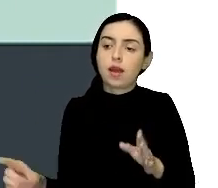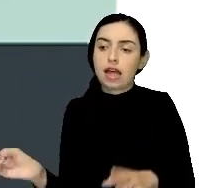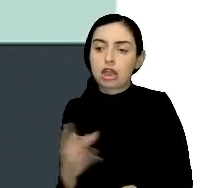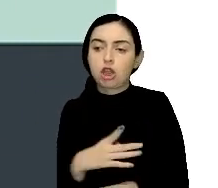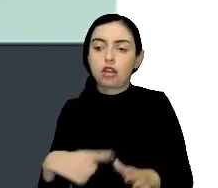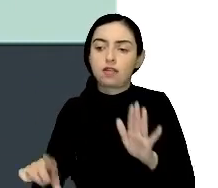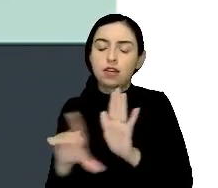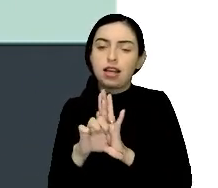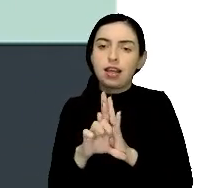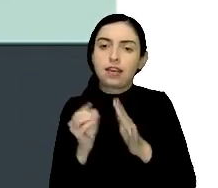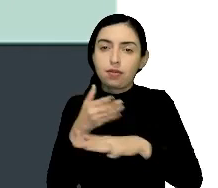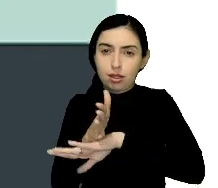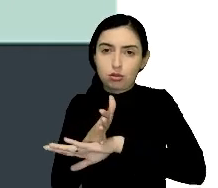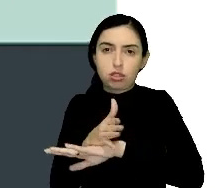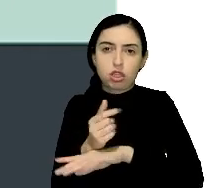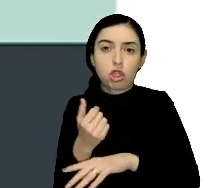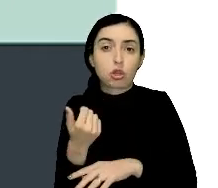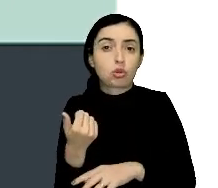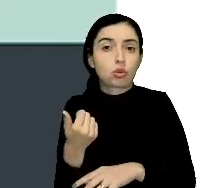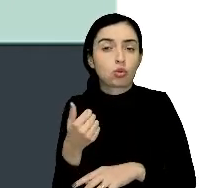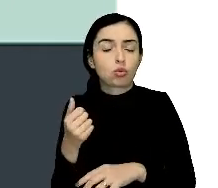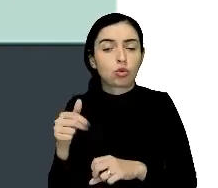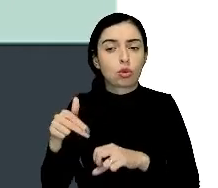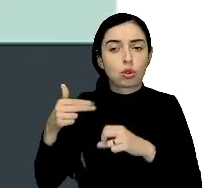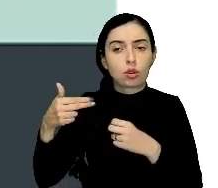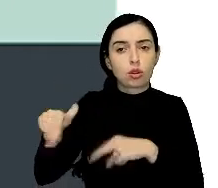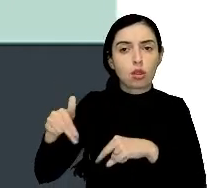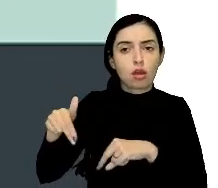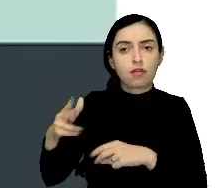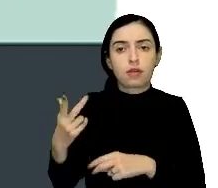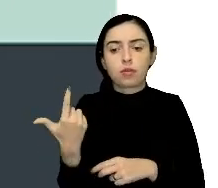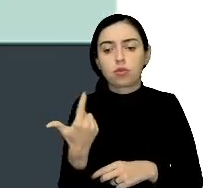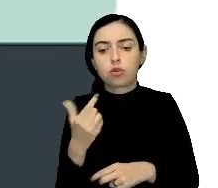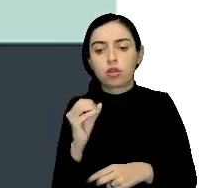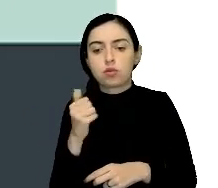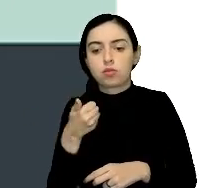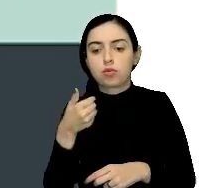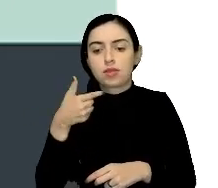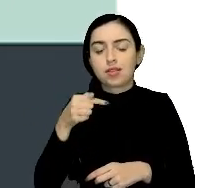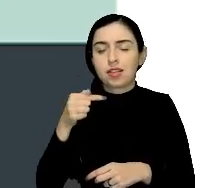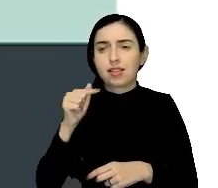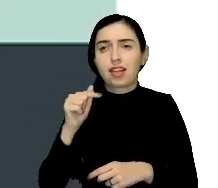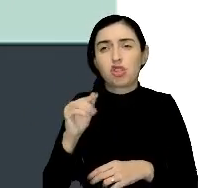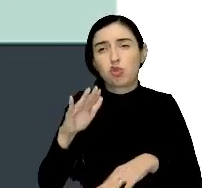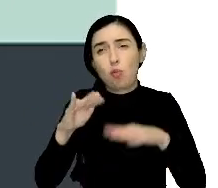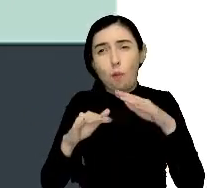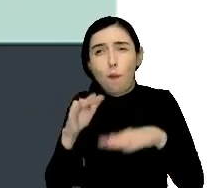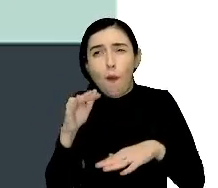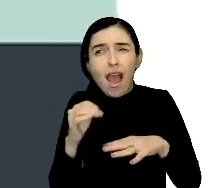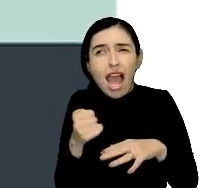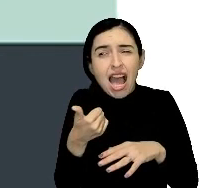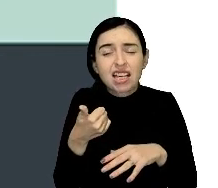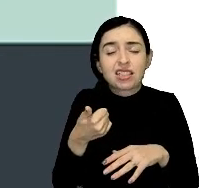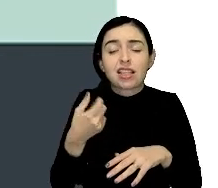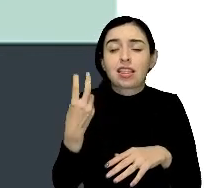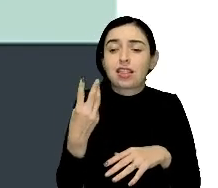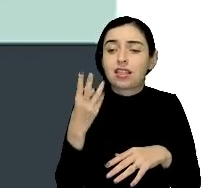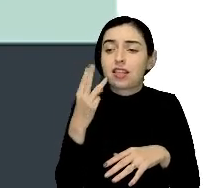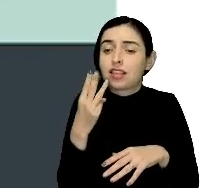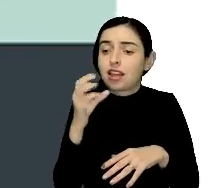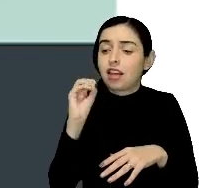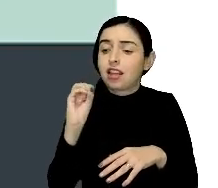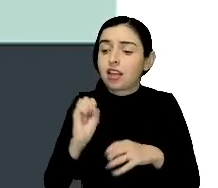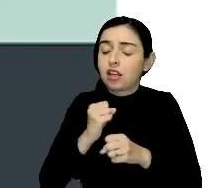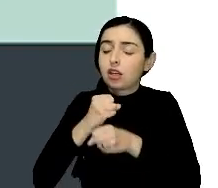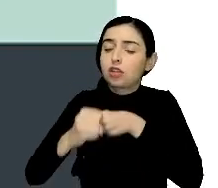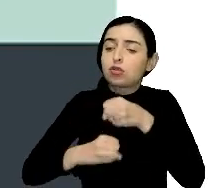vigor em novembro de 2017. Portanto, quase 30 anos depois da promulgação da Constituição de 88.